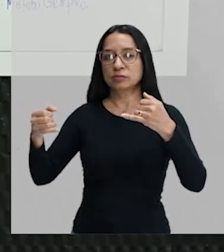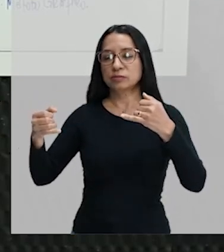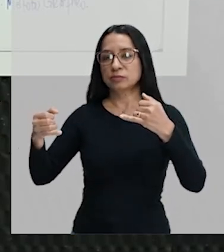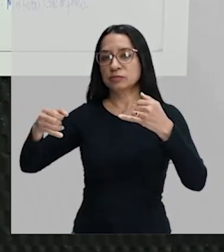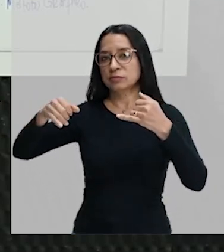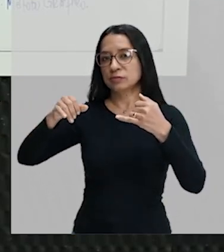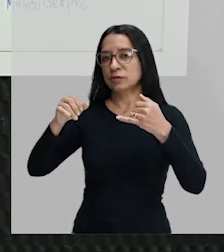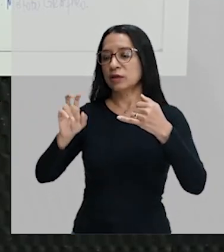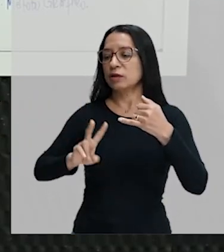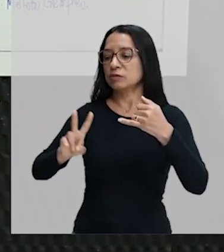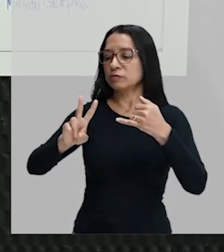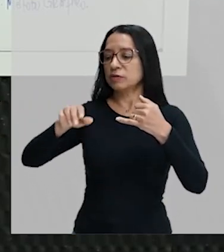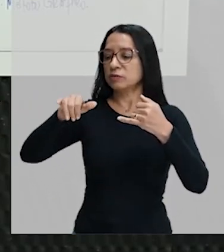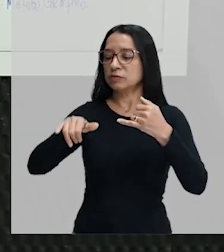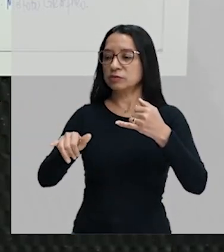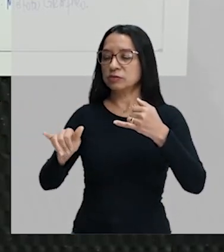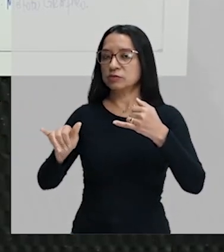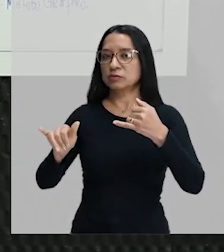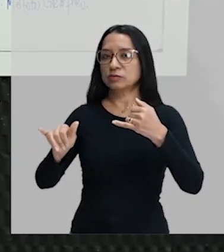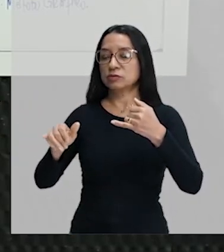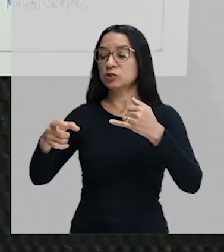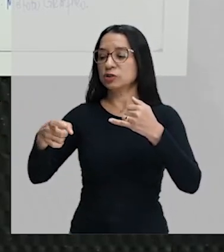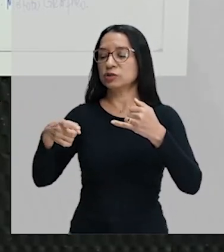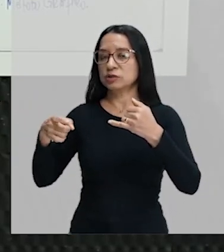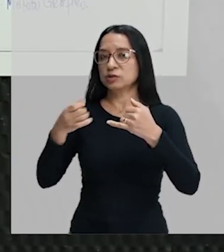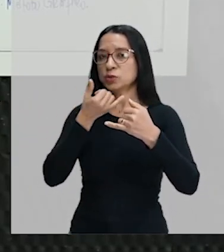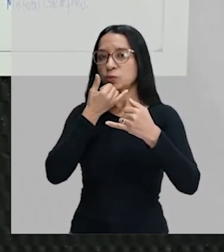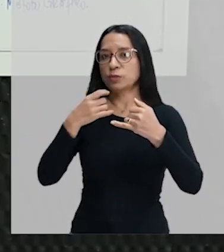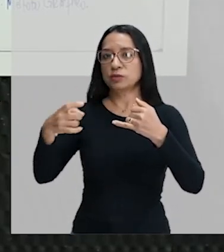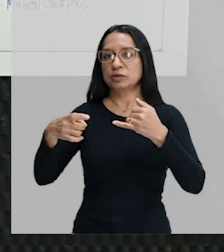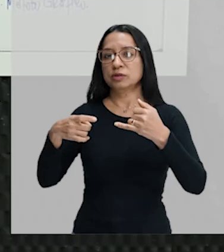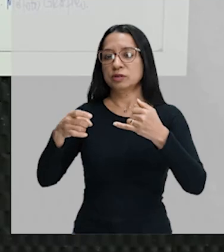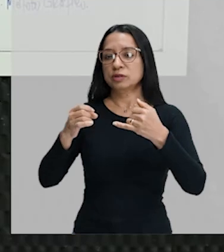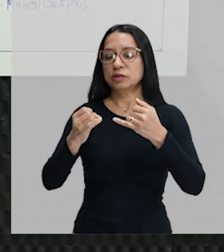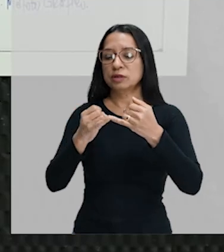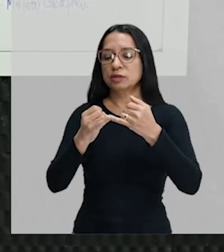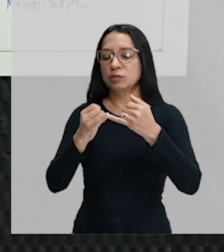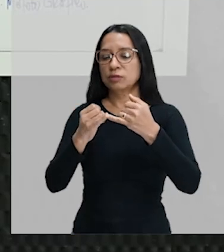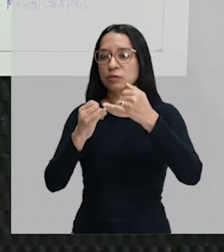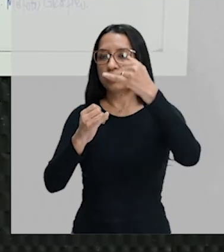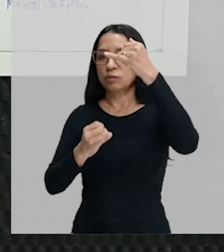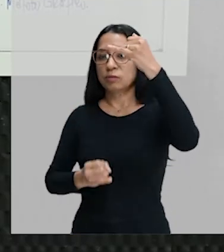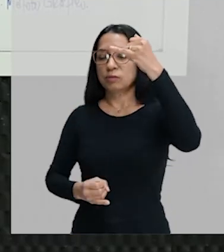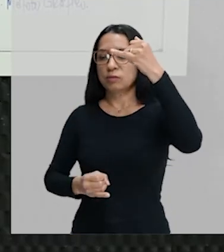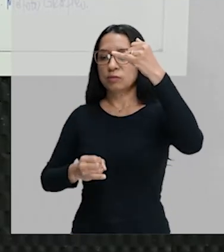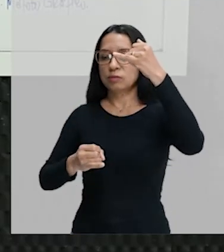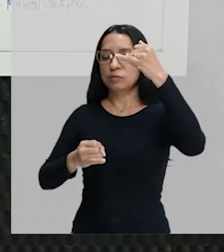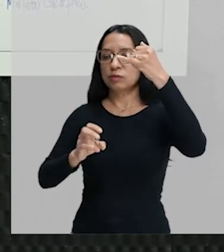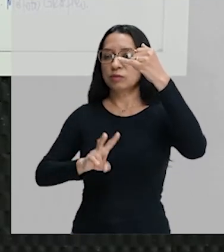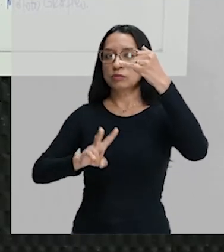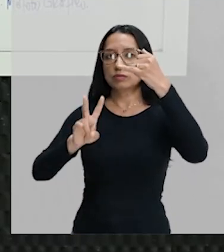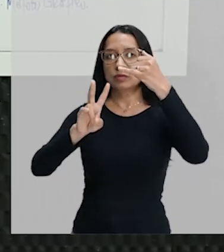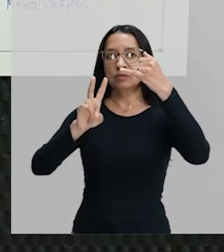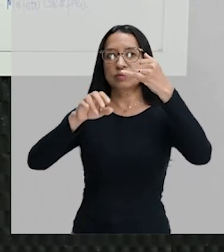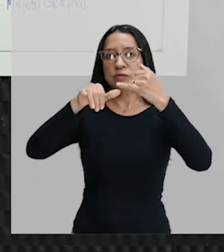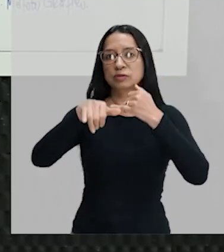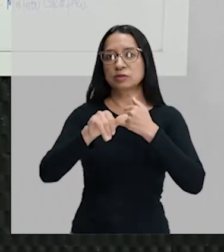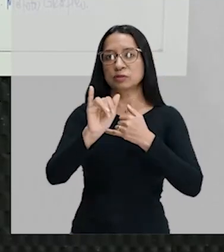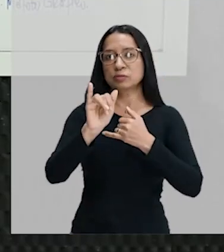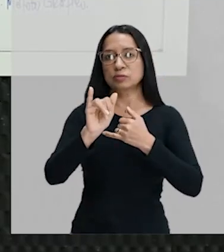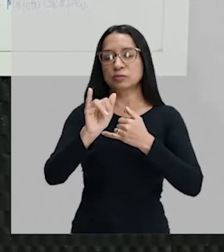aqui são os valores de y. Turma, uma equação dessa aí, ela é uma reta. Então, para você saber